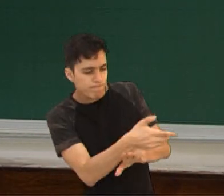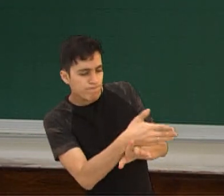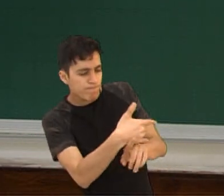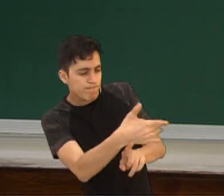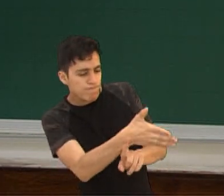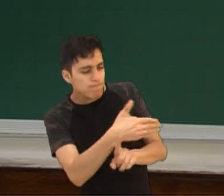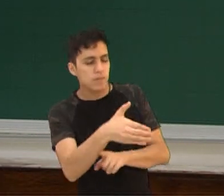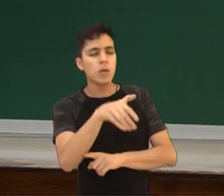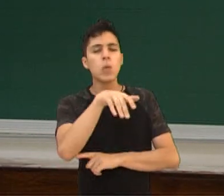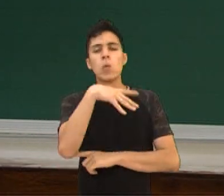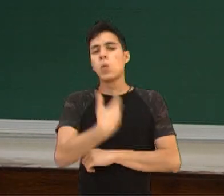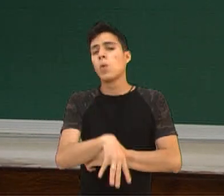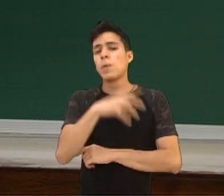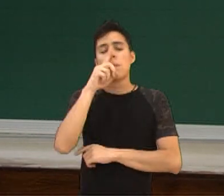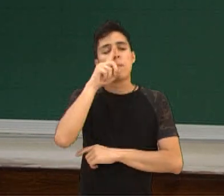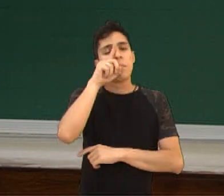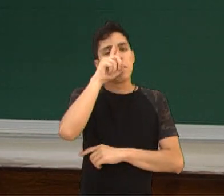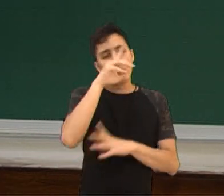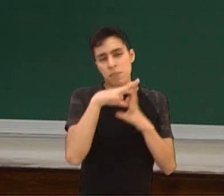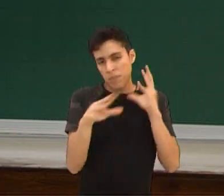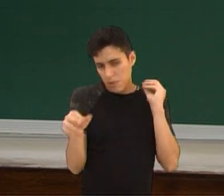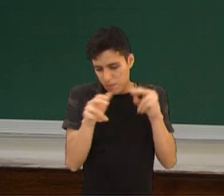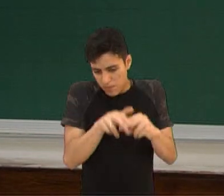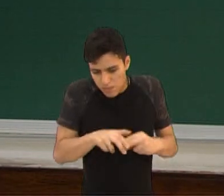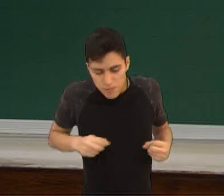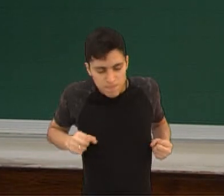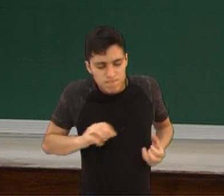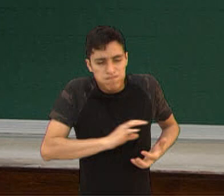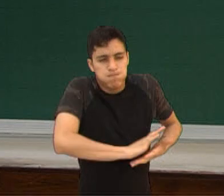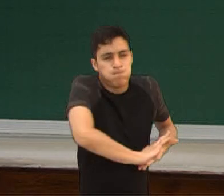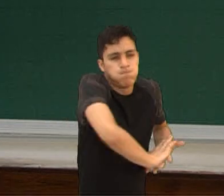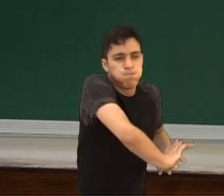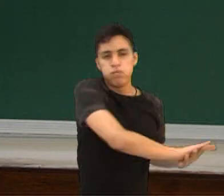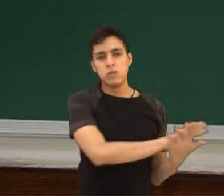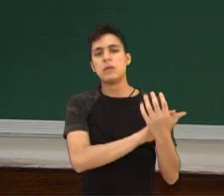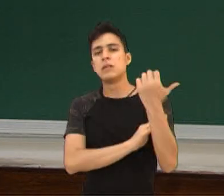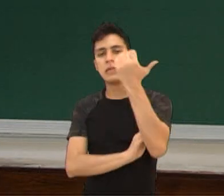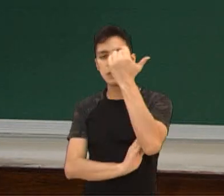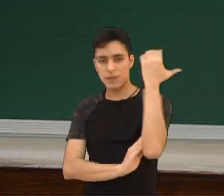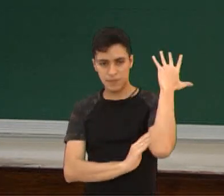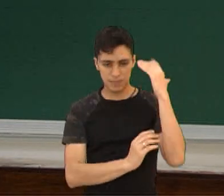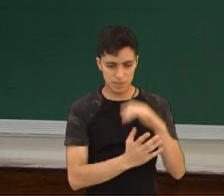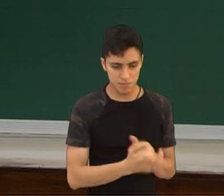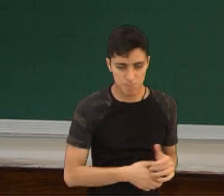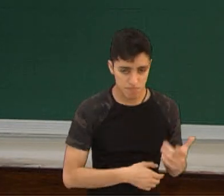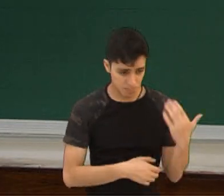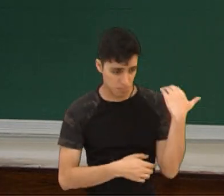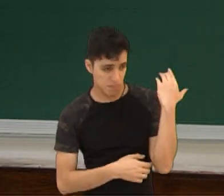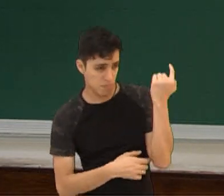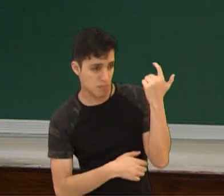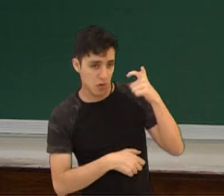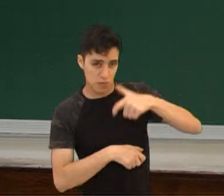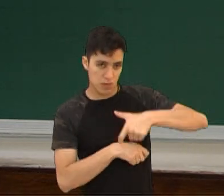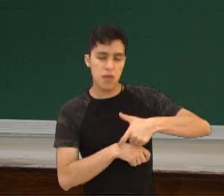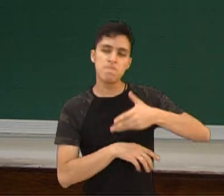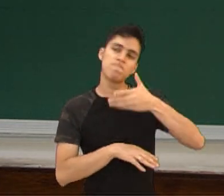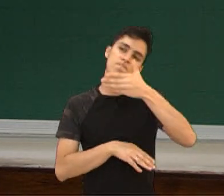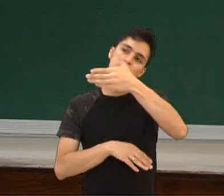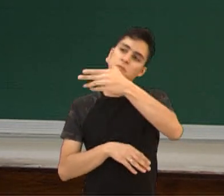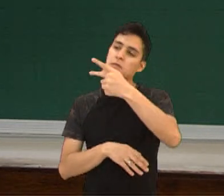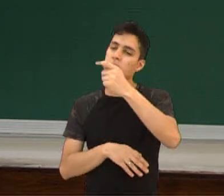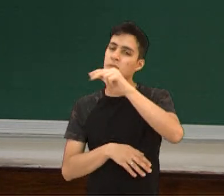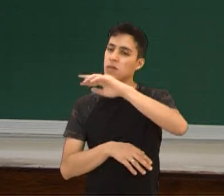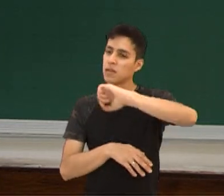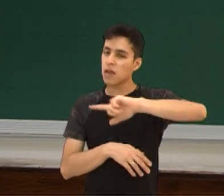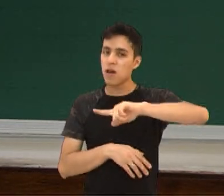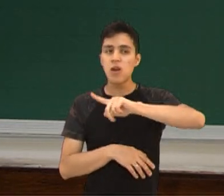que infelizmente está sendo ameaçado aí por esses processos todos de degradação ambiental. Eu recentemente pude viajar para o Pantanal, só na ida e